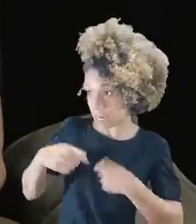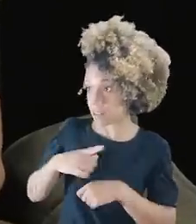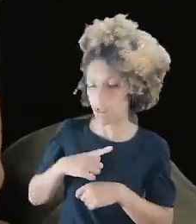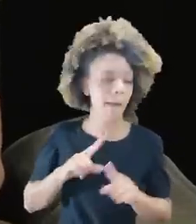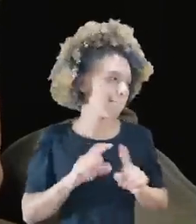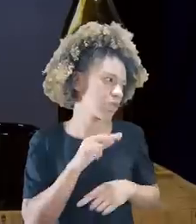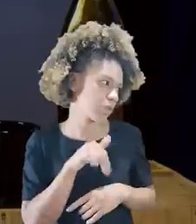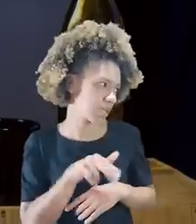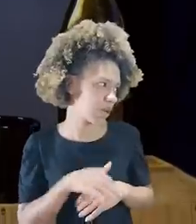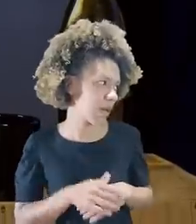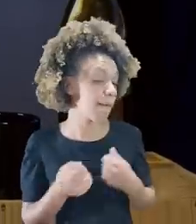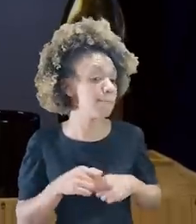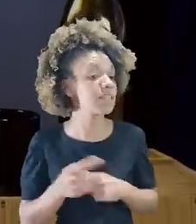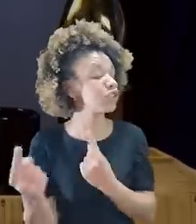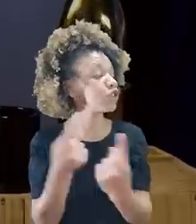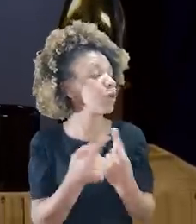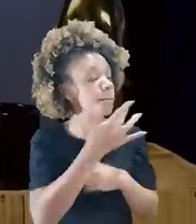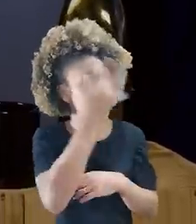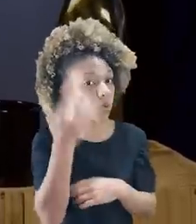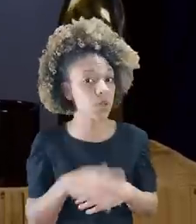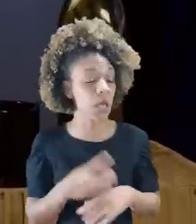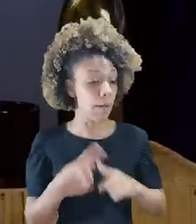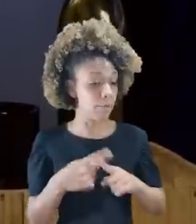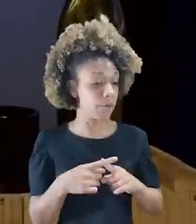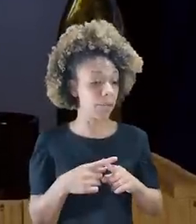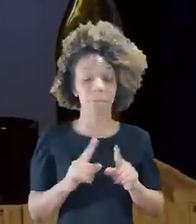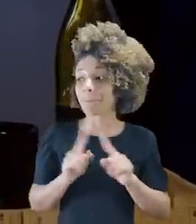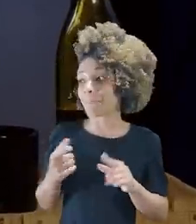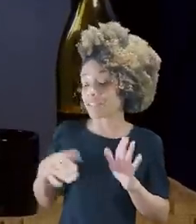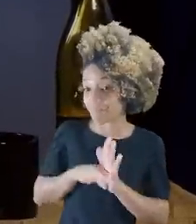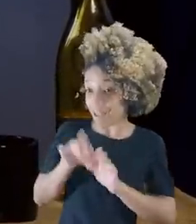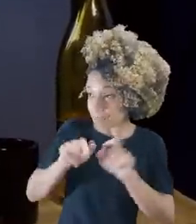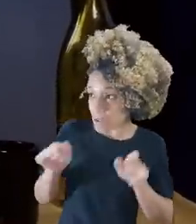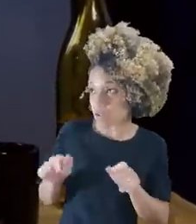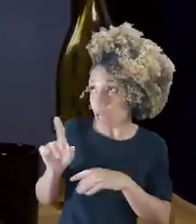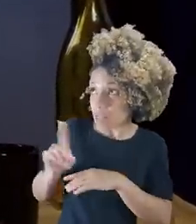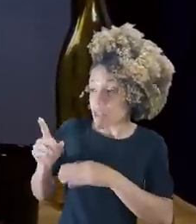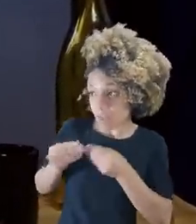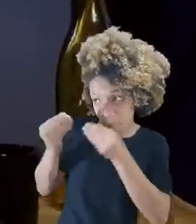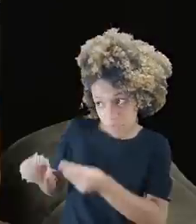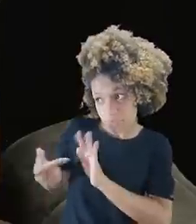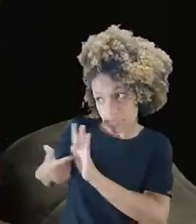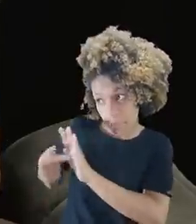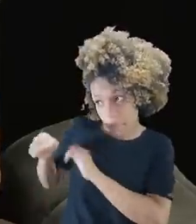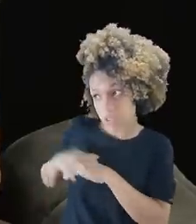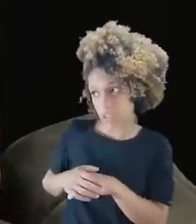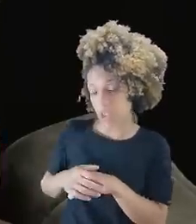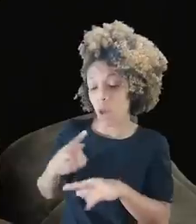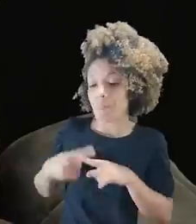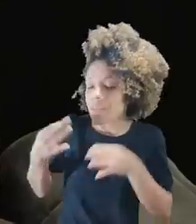chegamos num pensamento porque se você for lidar com a frustração não tem culhão aí ass tem que ter força para lidar para